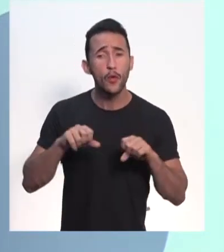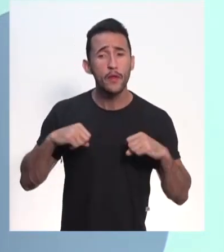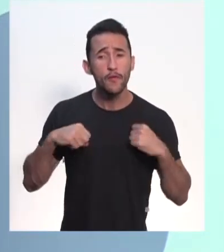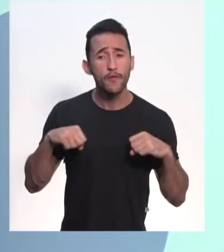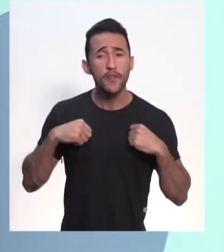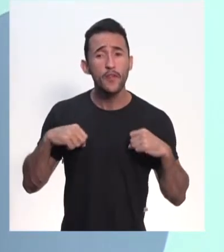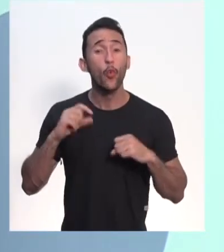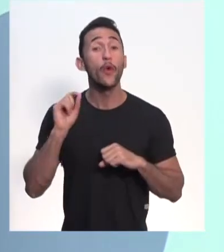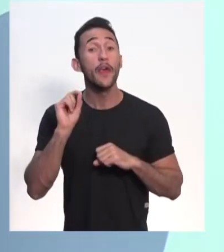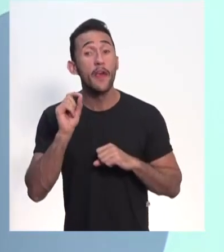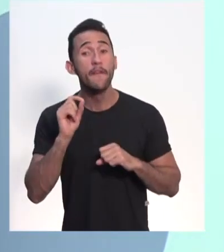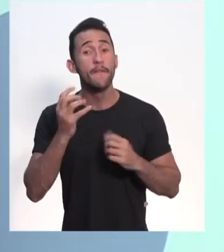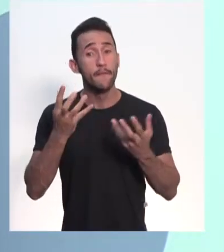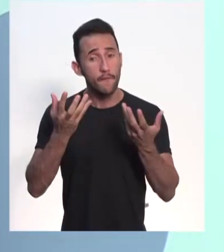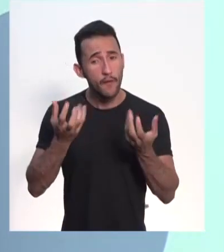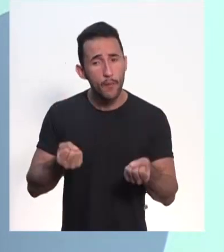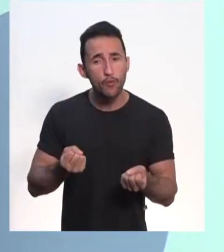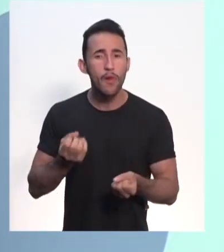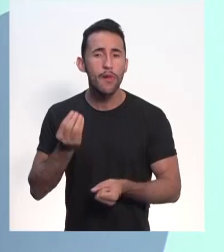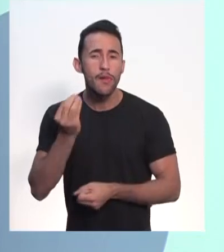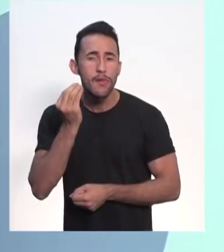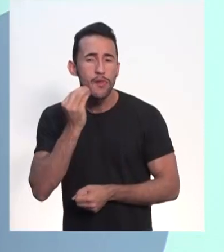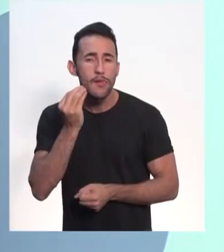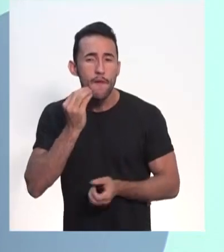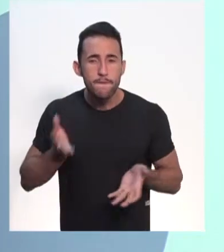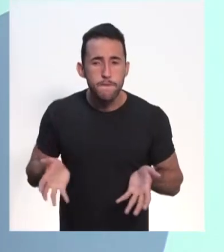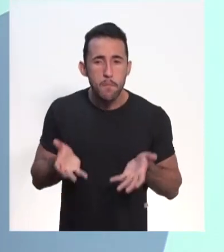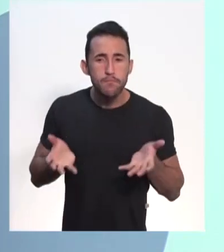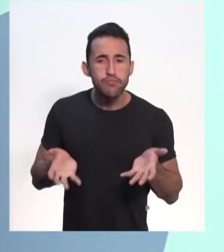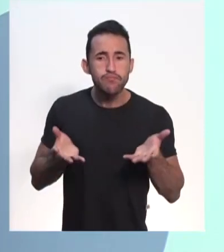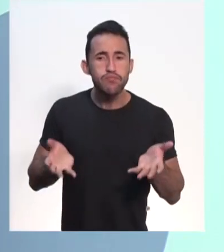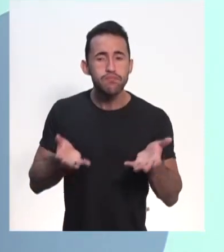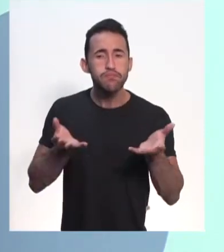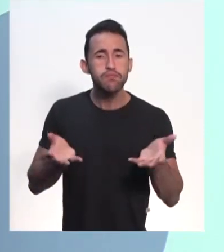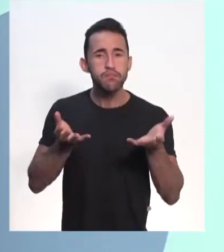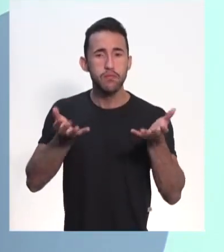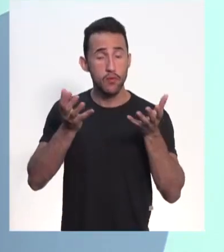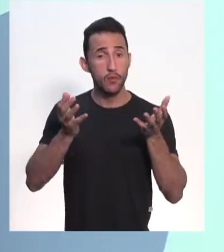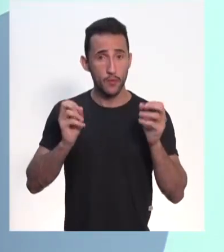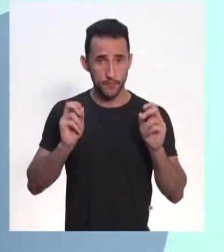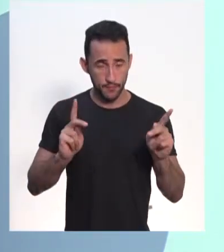habilidades essenciais de linguagens. Então a gente tem dentro dessa